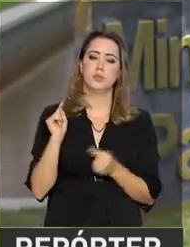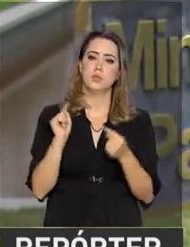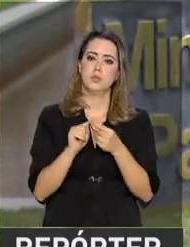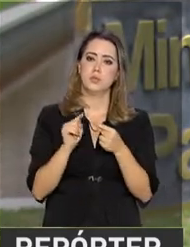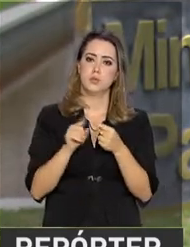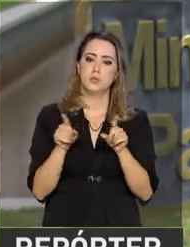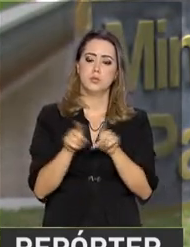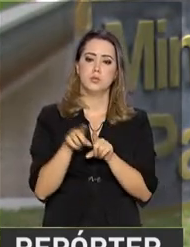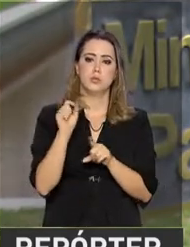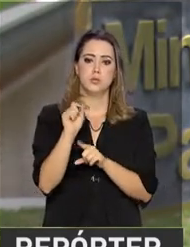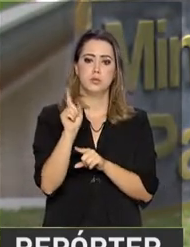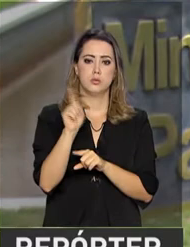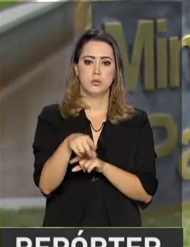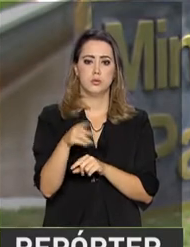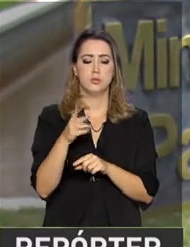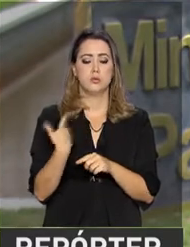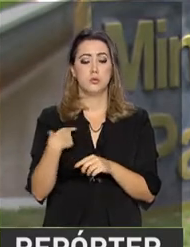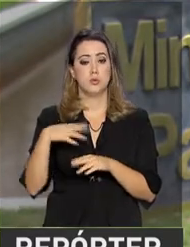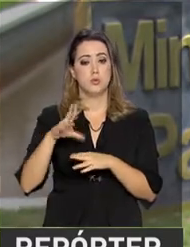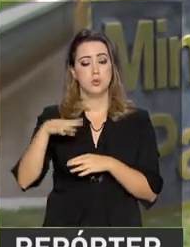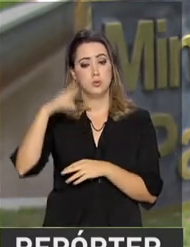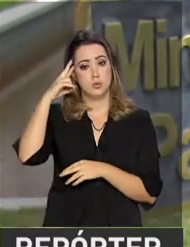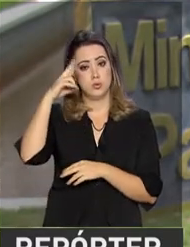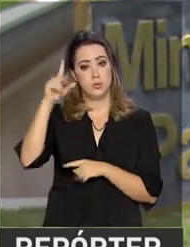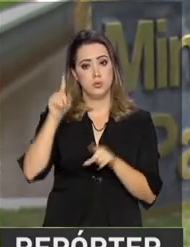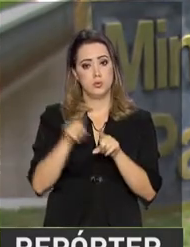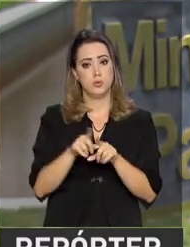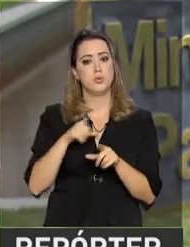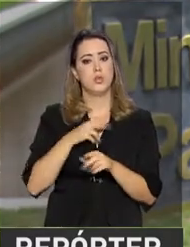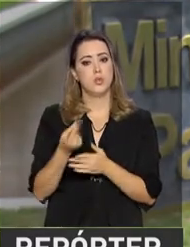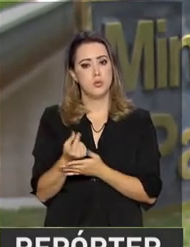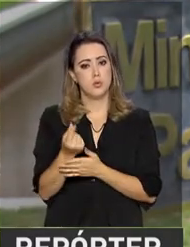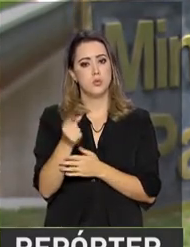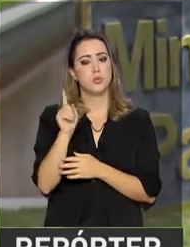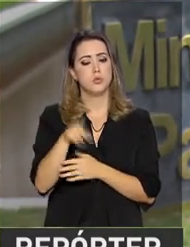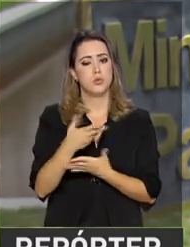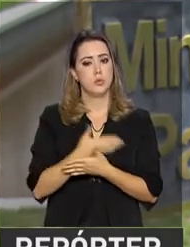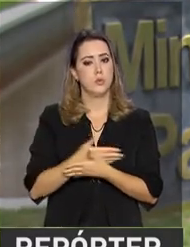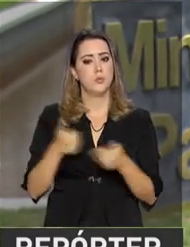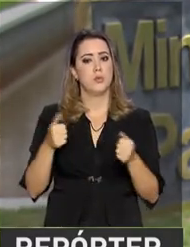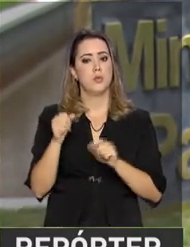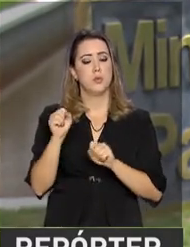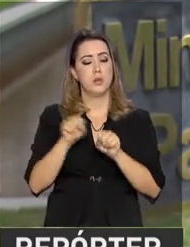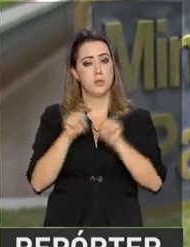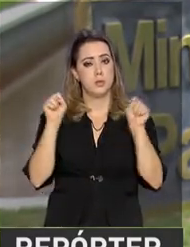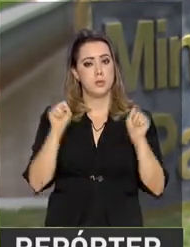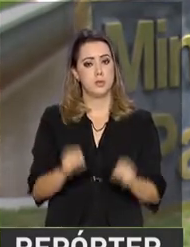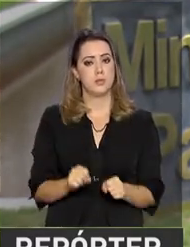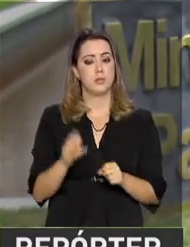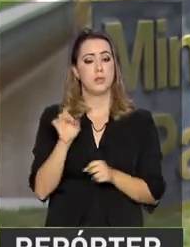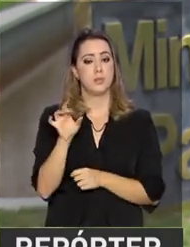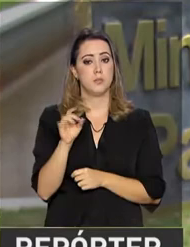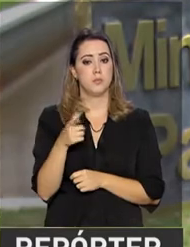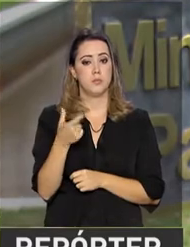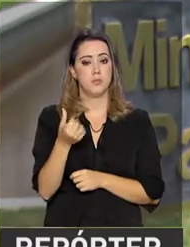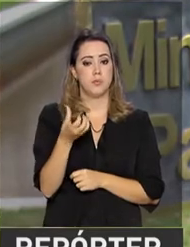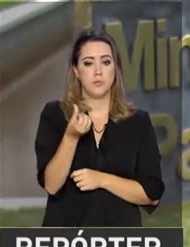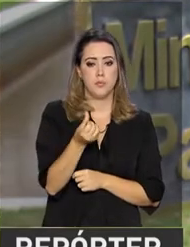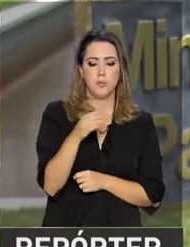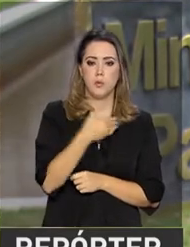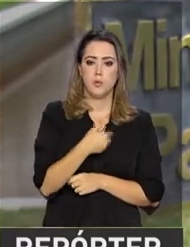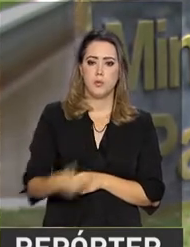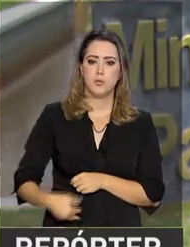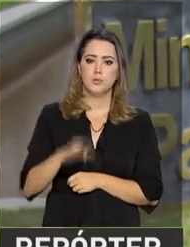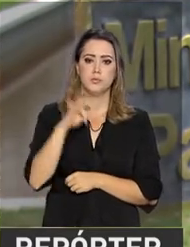do Departamento Penitenciário Nacional, existem recursos para o aprimoramento do sistema. Só em 2016, o